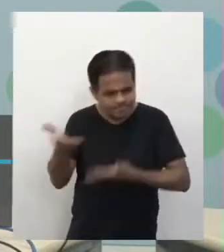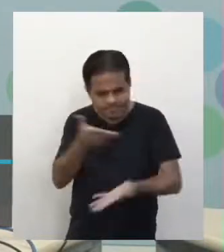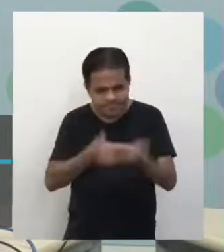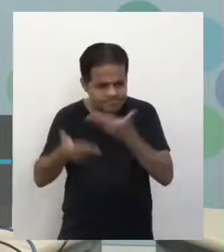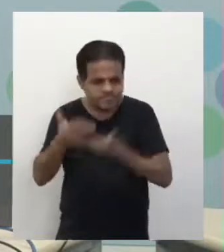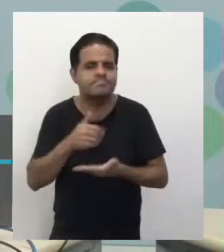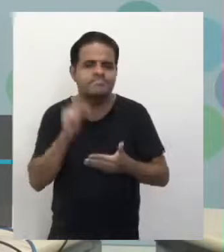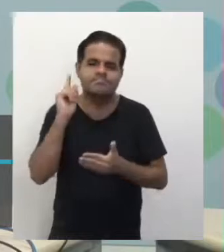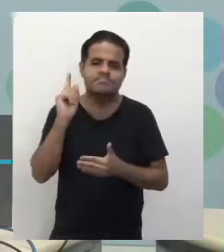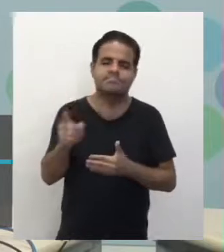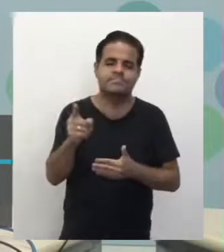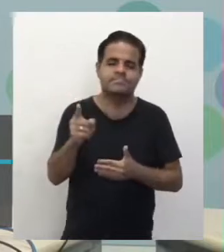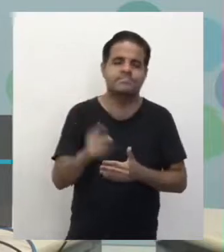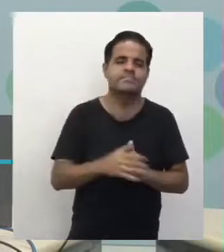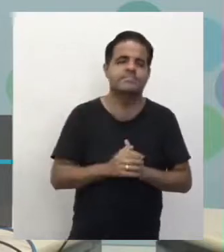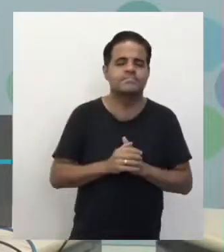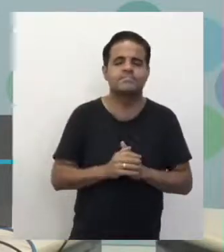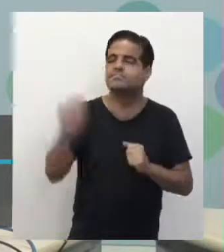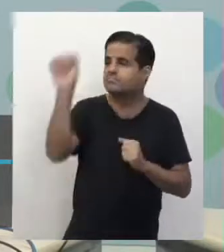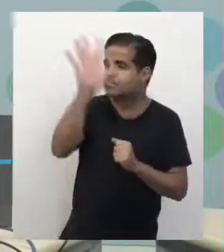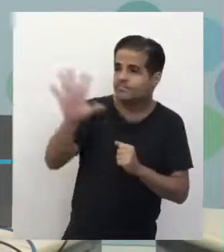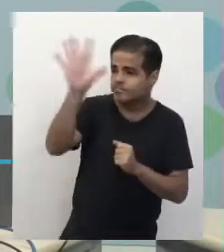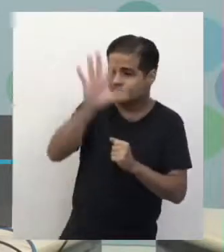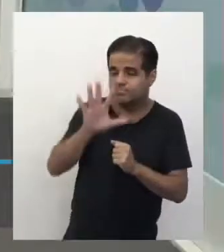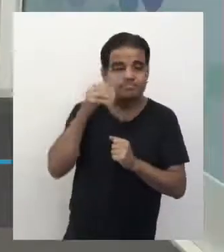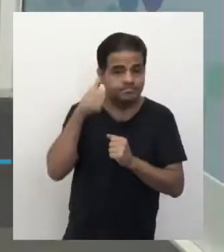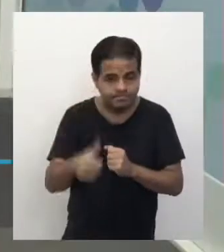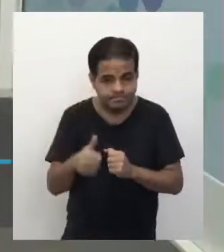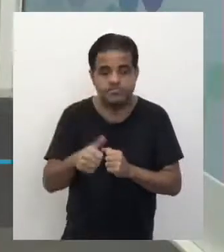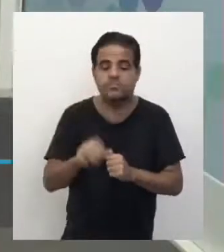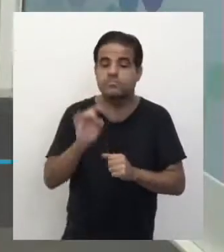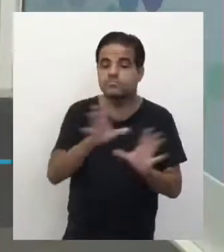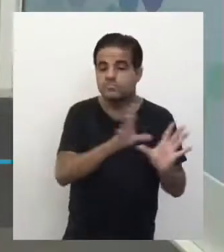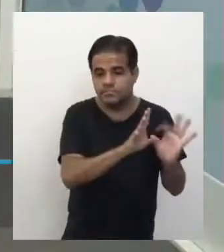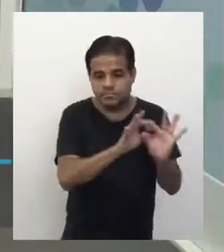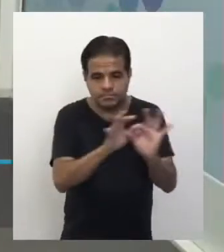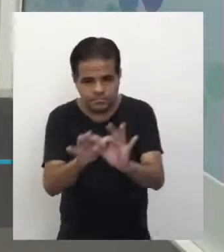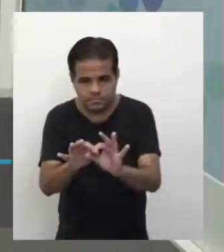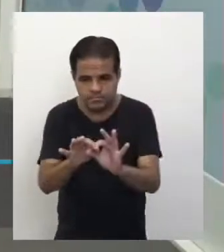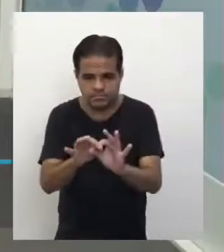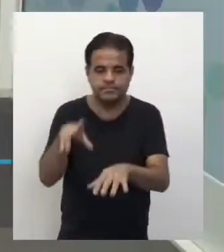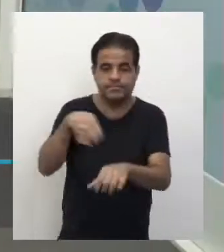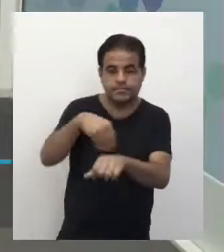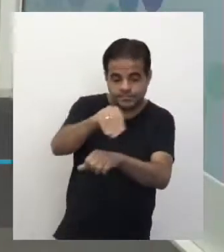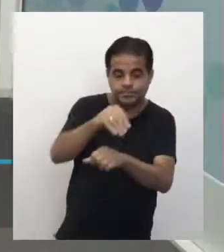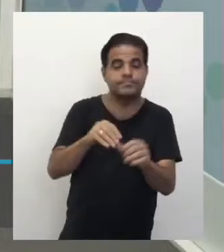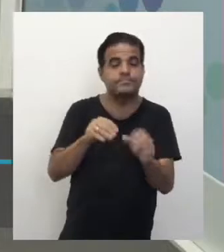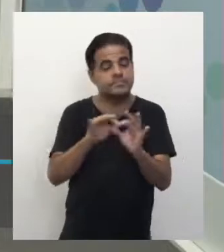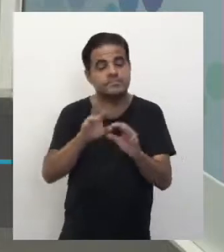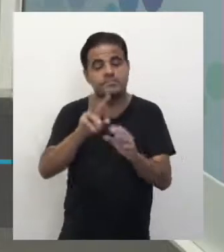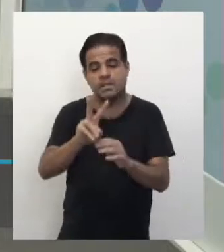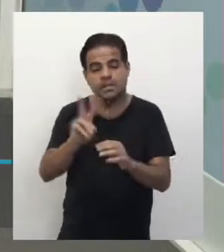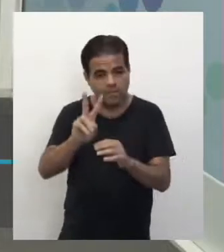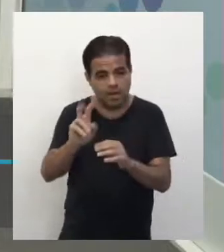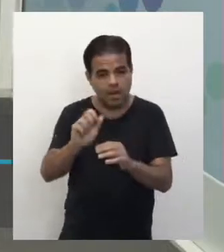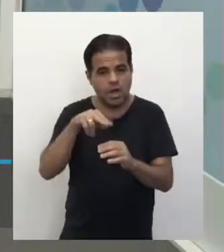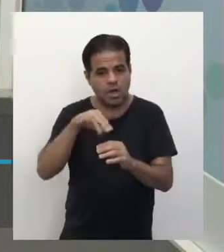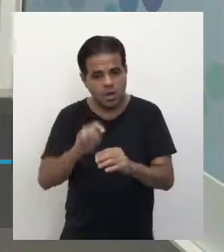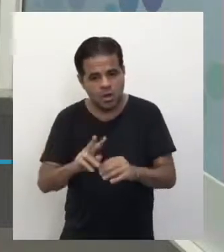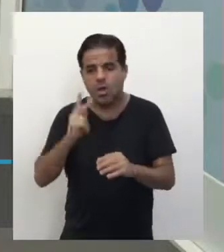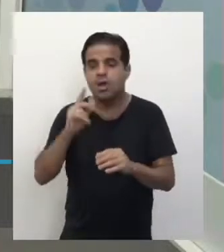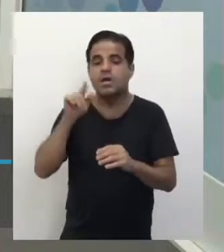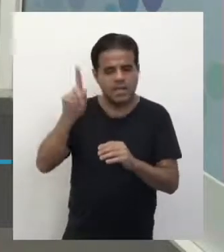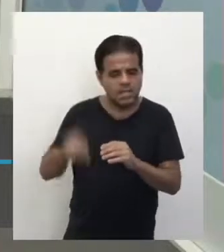relacione com essas imagens. Então, só para contextualizar também essa imagem do Van Gogh, ele